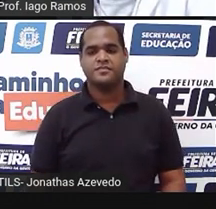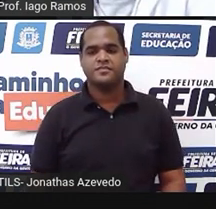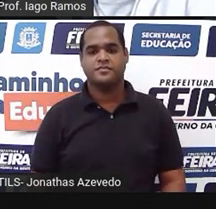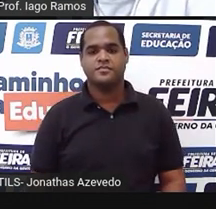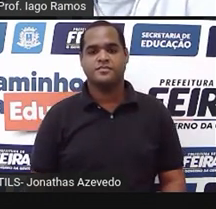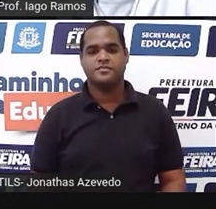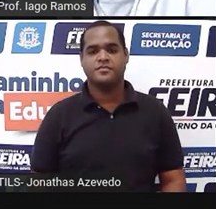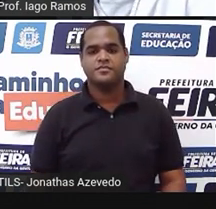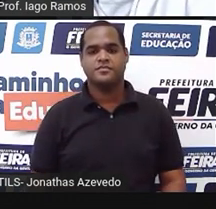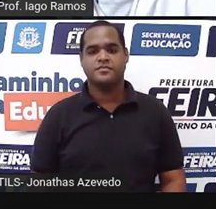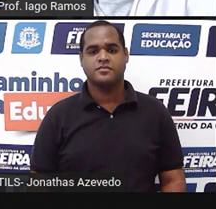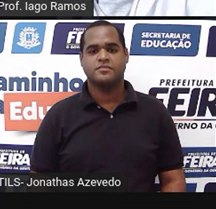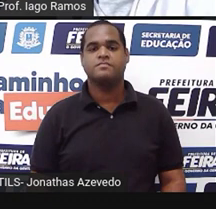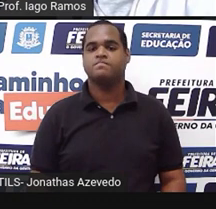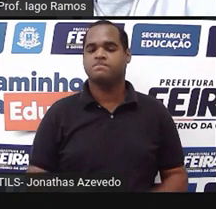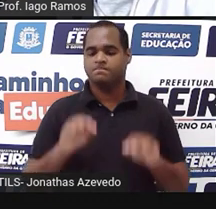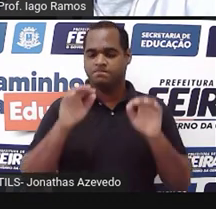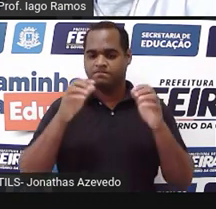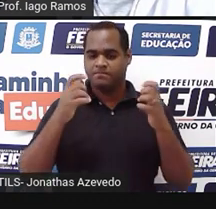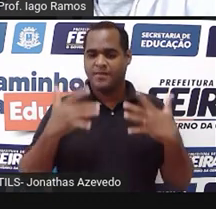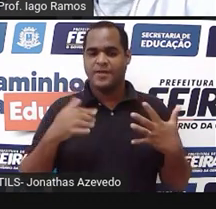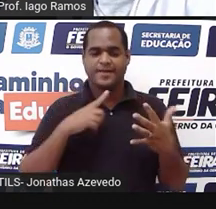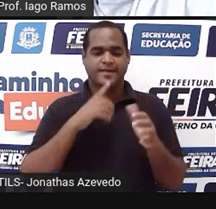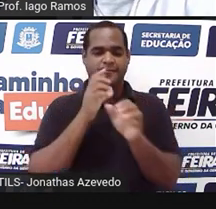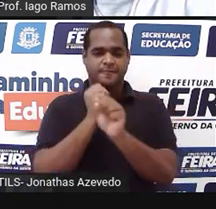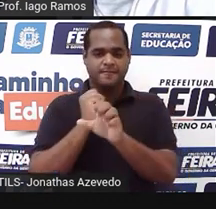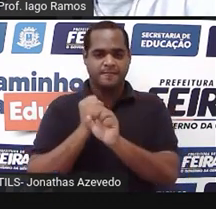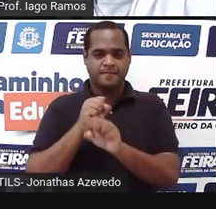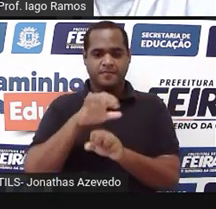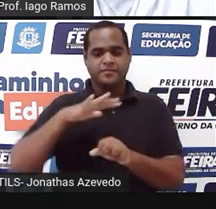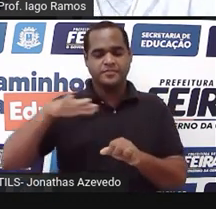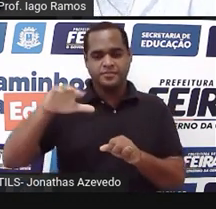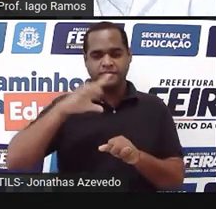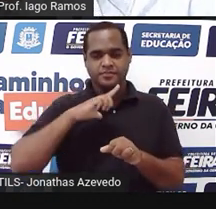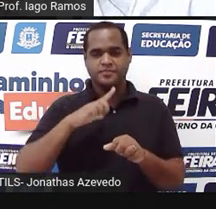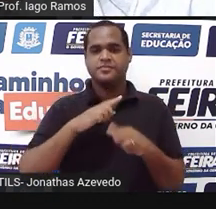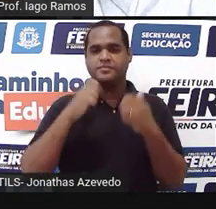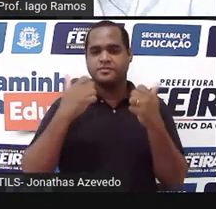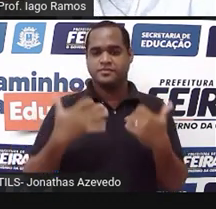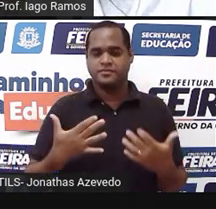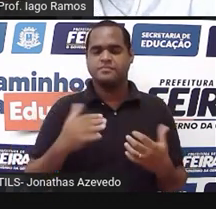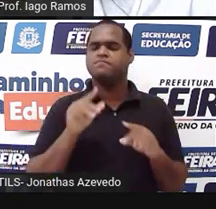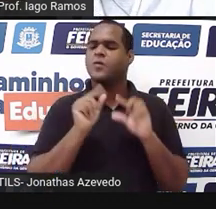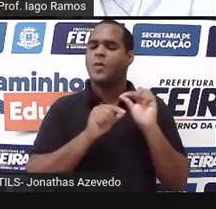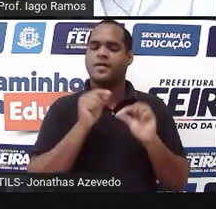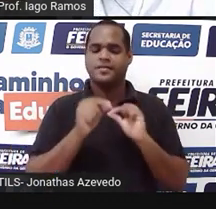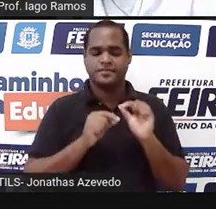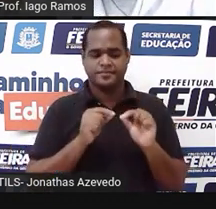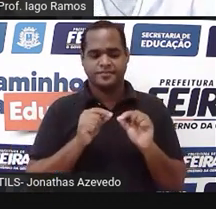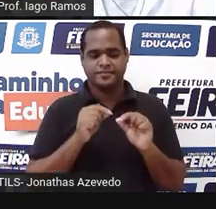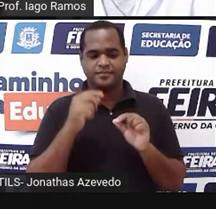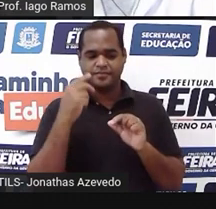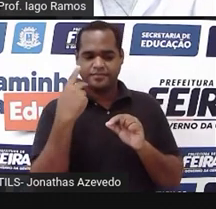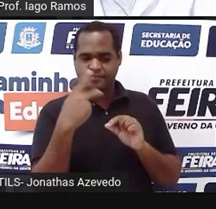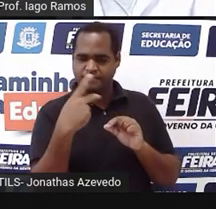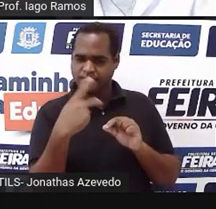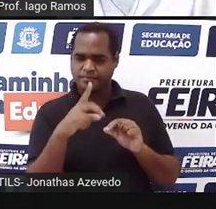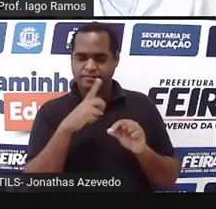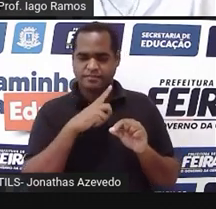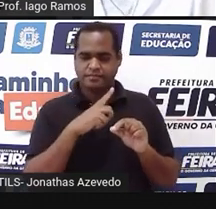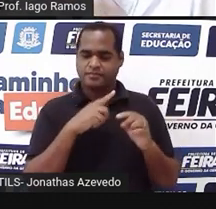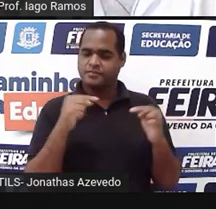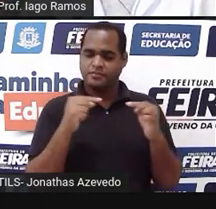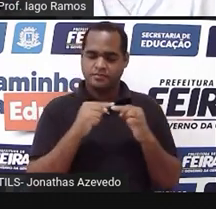e agora vamos calcular a área de cada um deles tá de que forma multiplicando